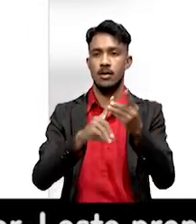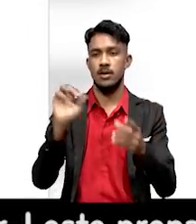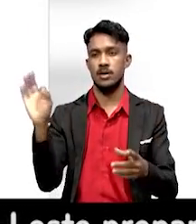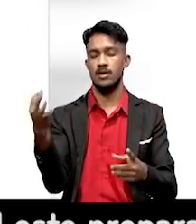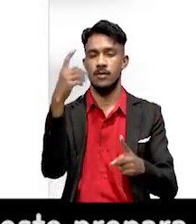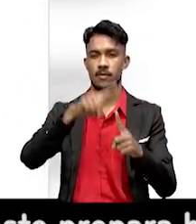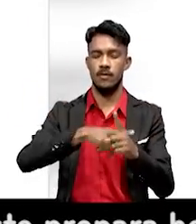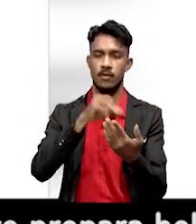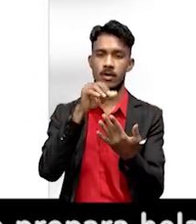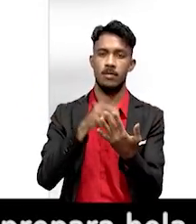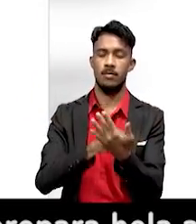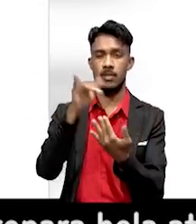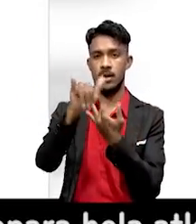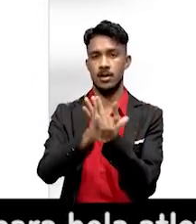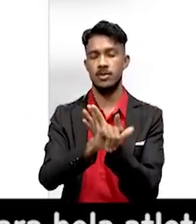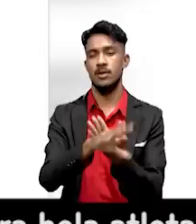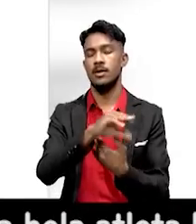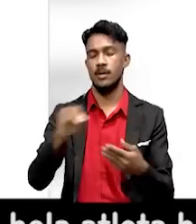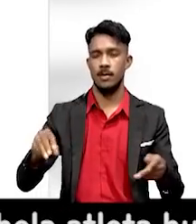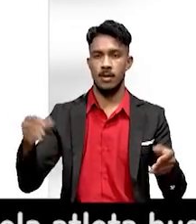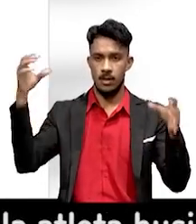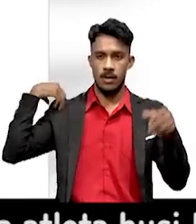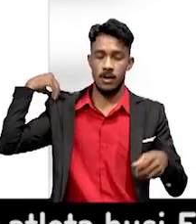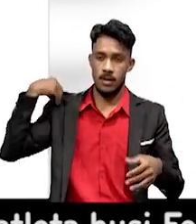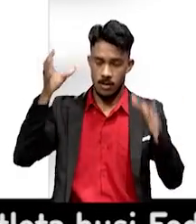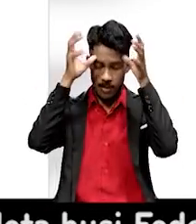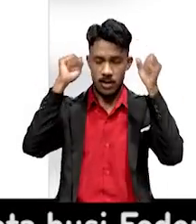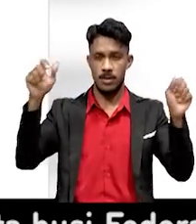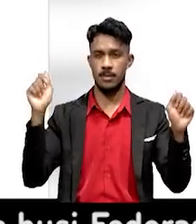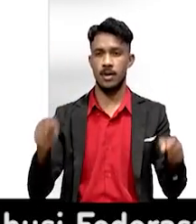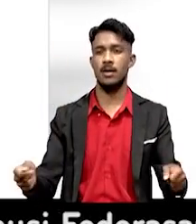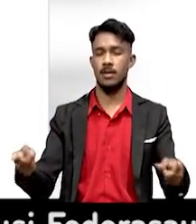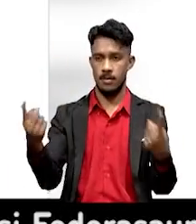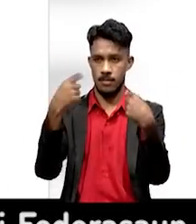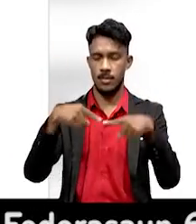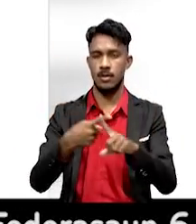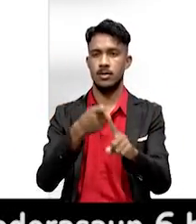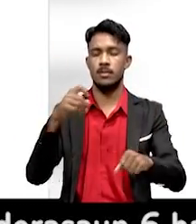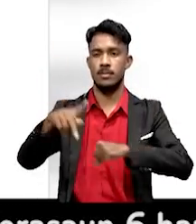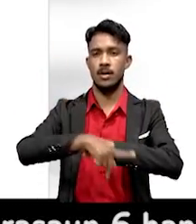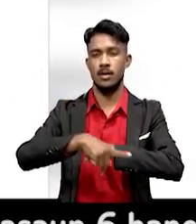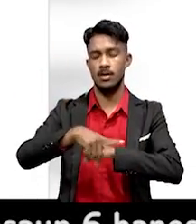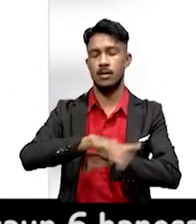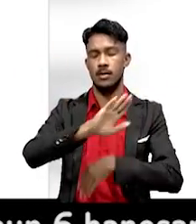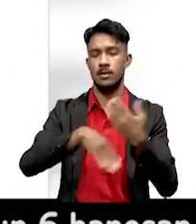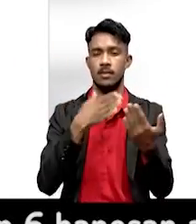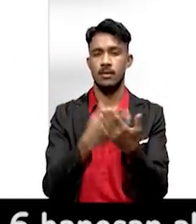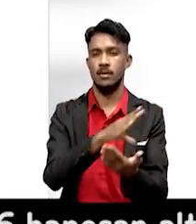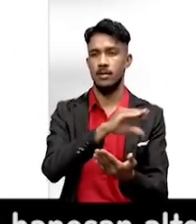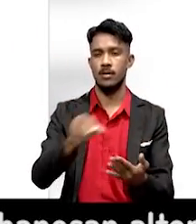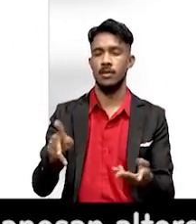marsu ne. Kandidato ba Presidente Republika bele mai husi partido politiku ou husi ema